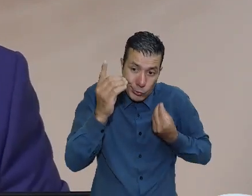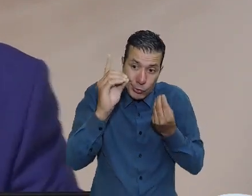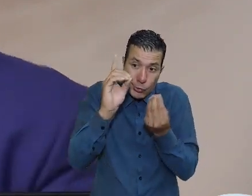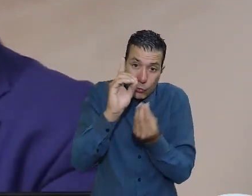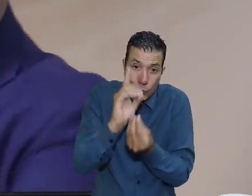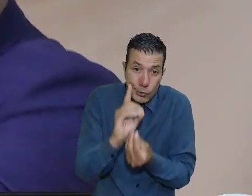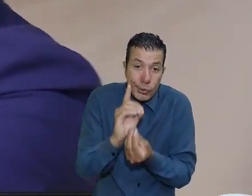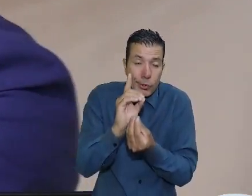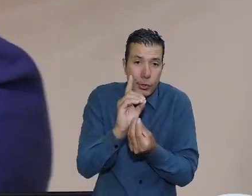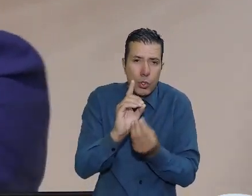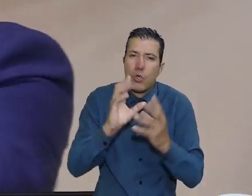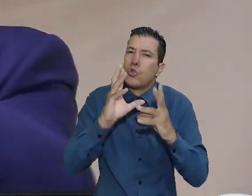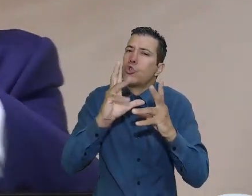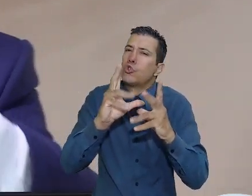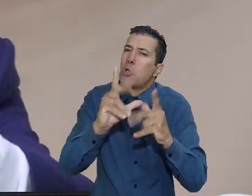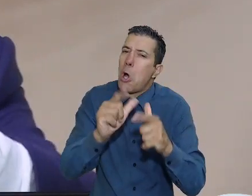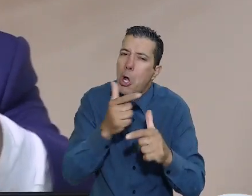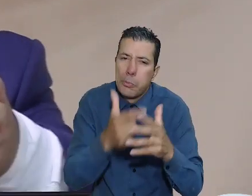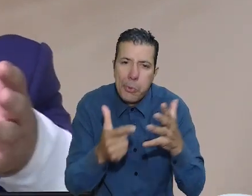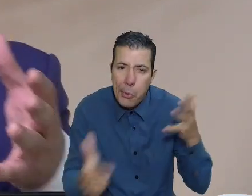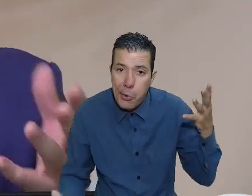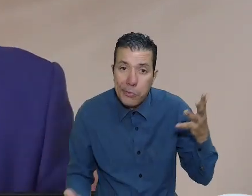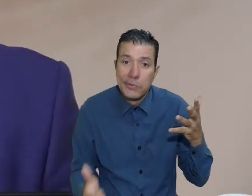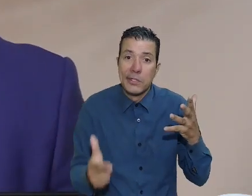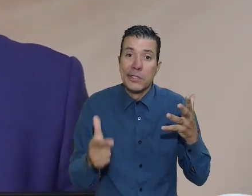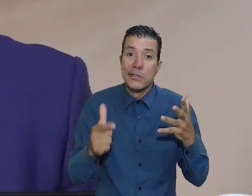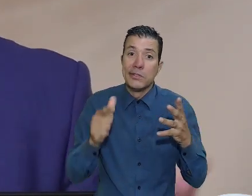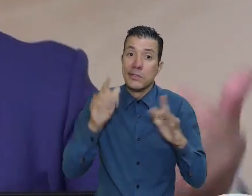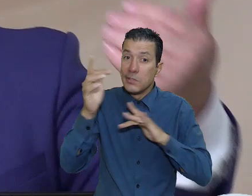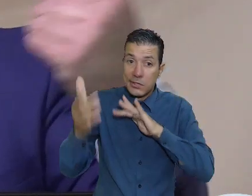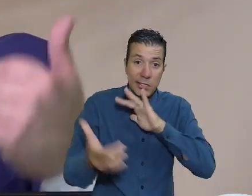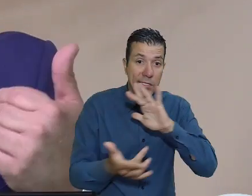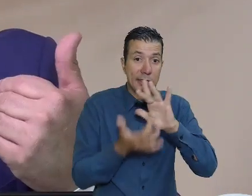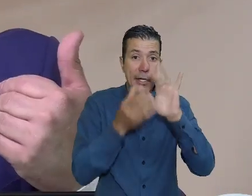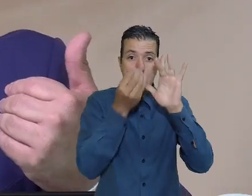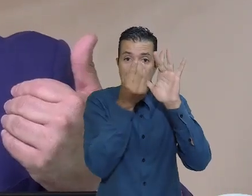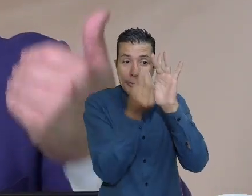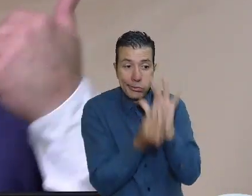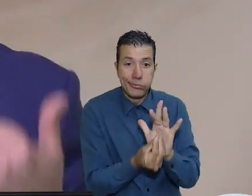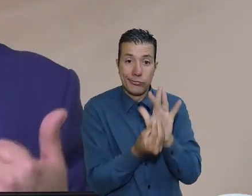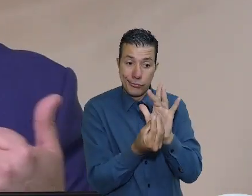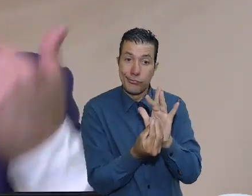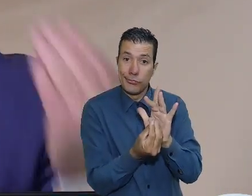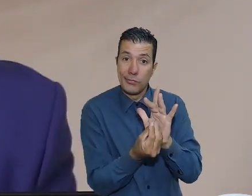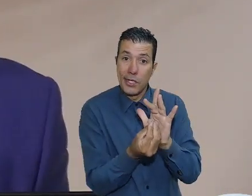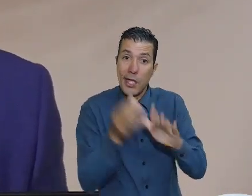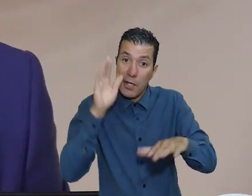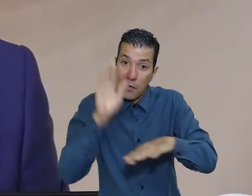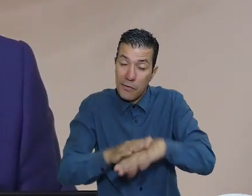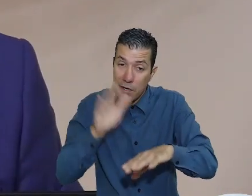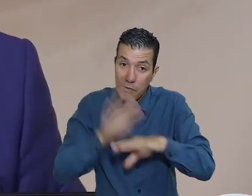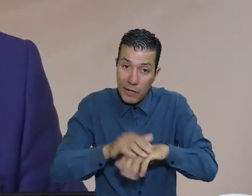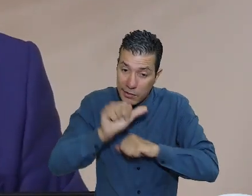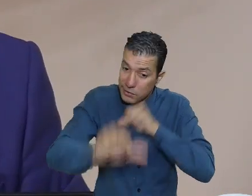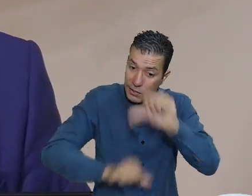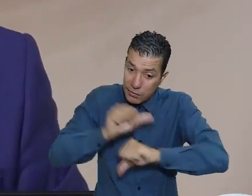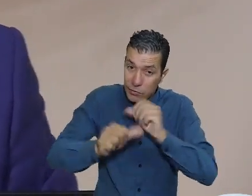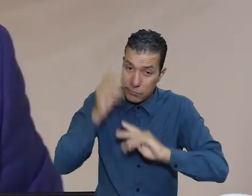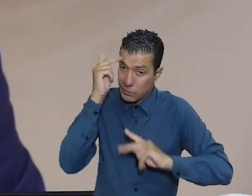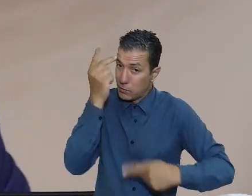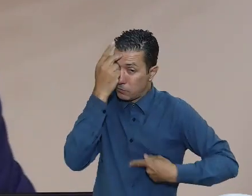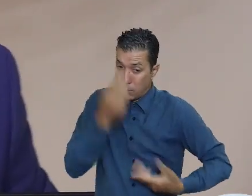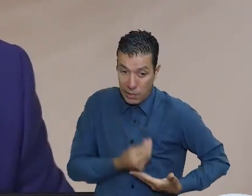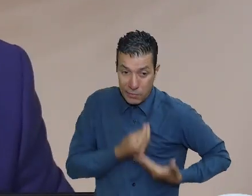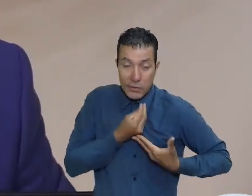você lança todos os seus problemas diante do Cordeiro e permite que ele faça morada na sua vida.